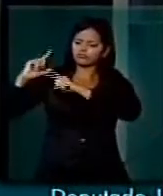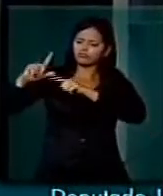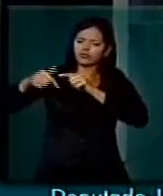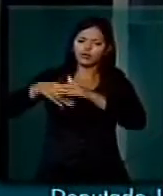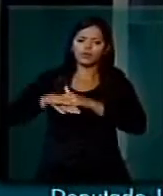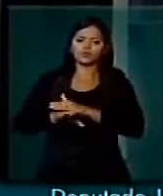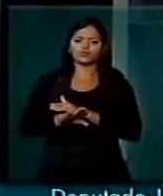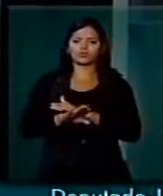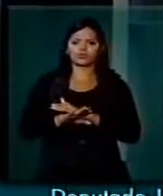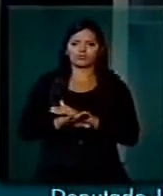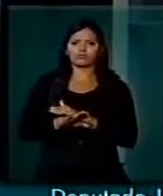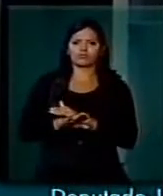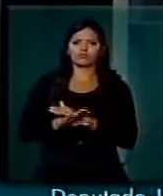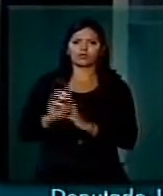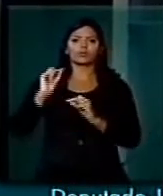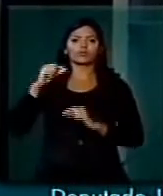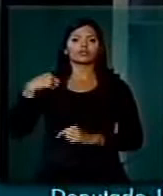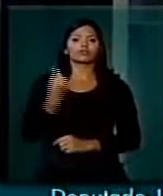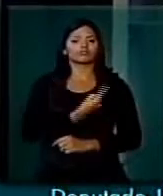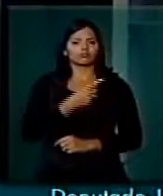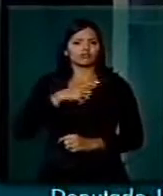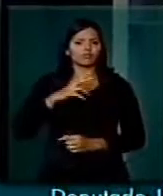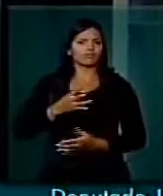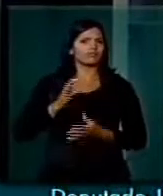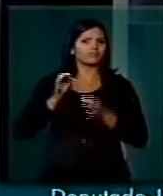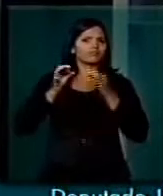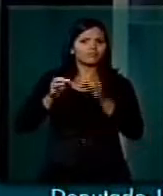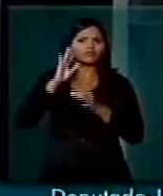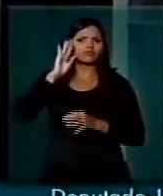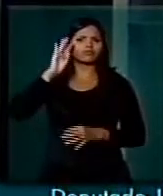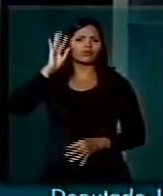e que é o que nós temos de mais forte na nossa